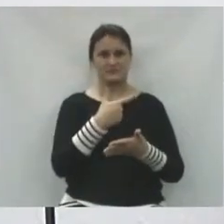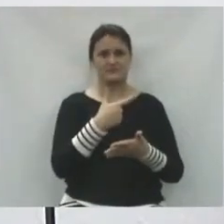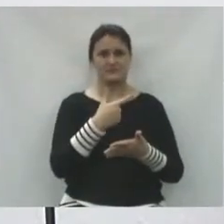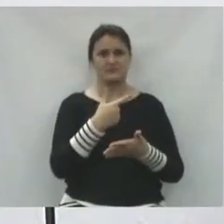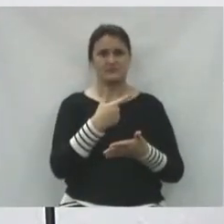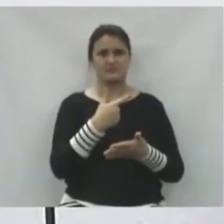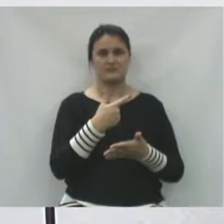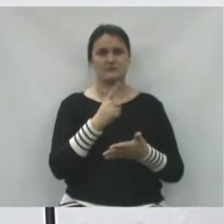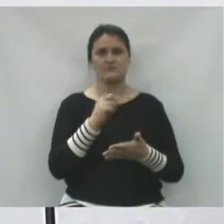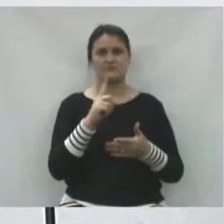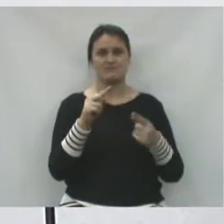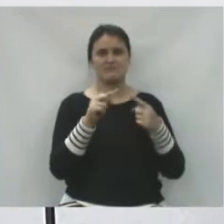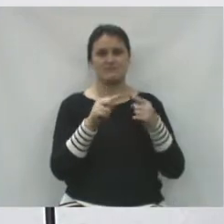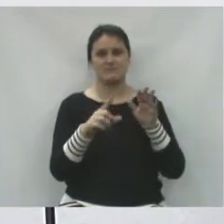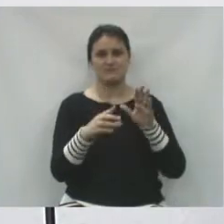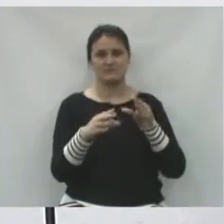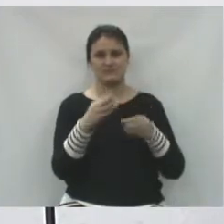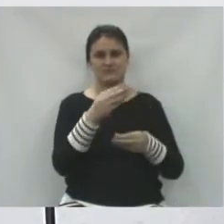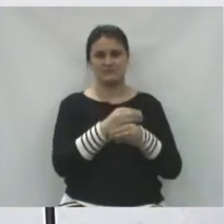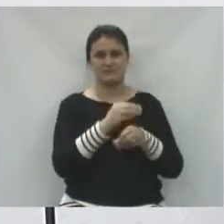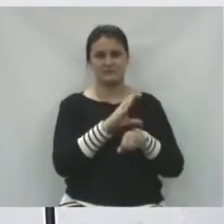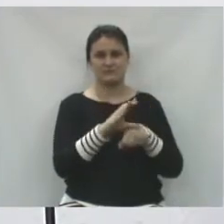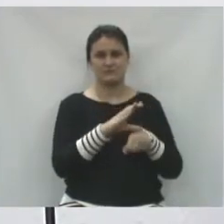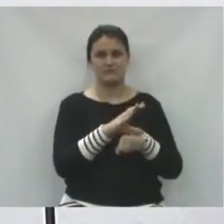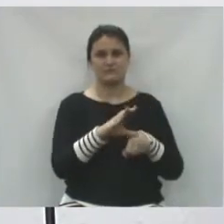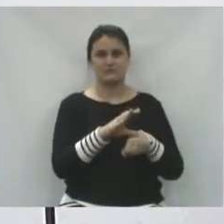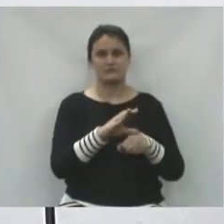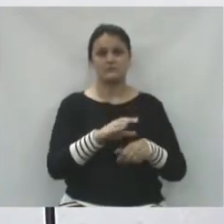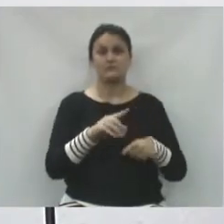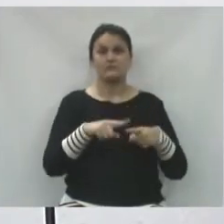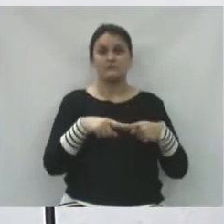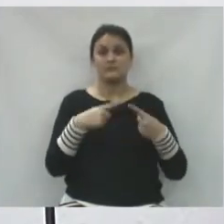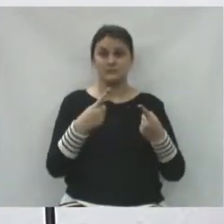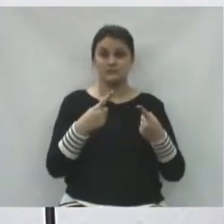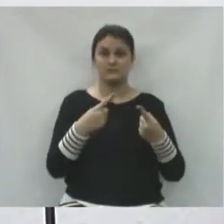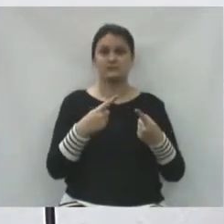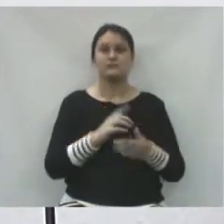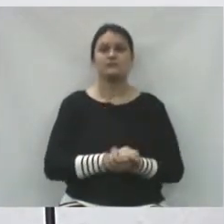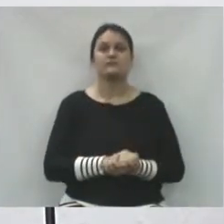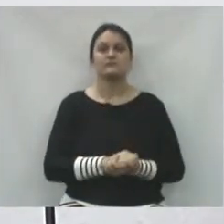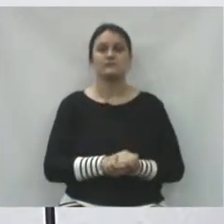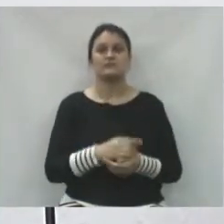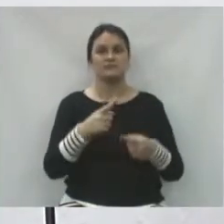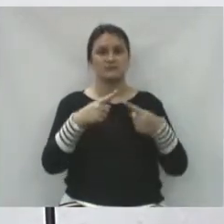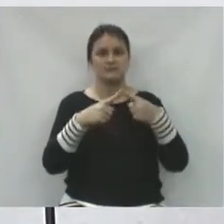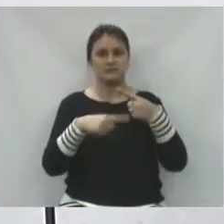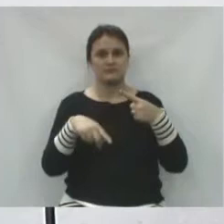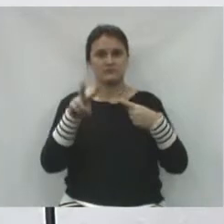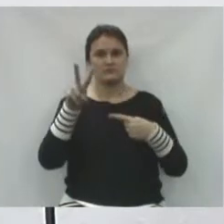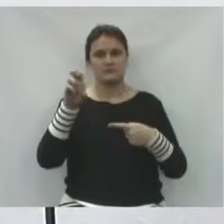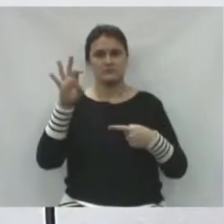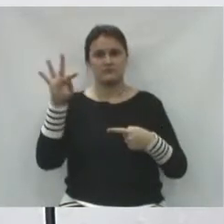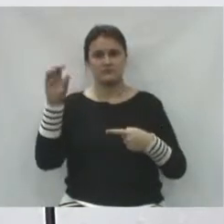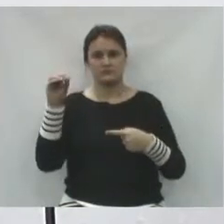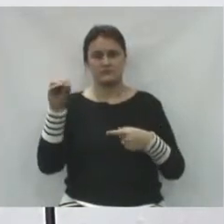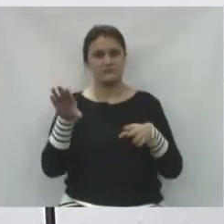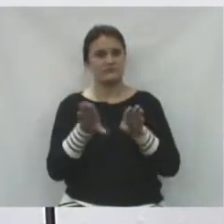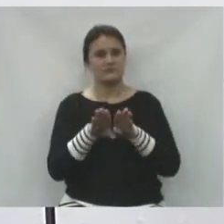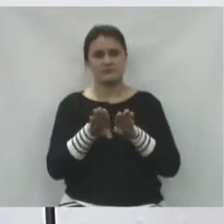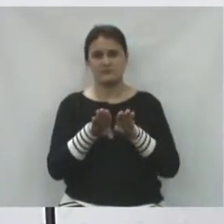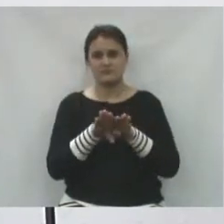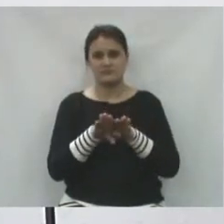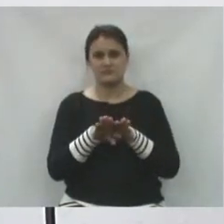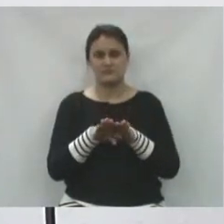fora objeto da emenda constitucional. Mais uma vez, o veto vem